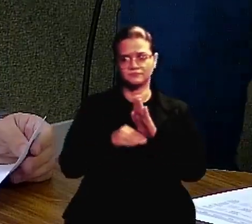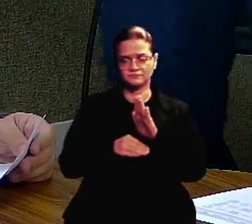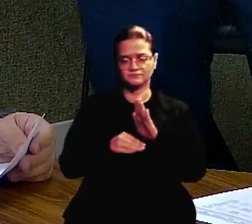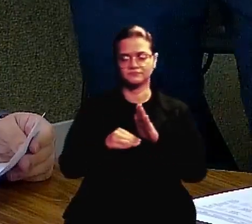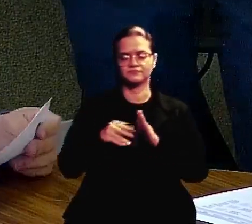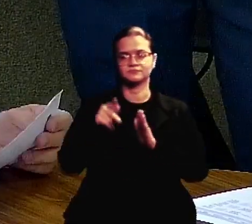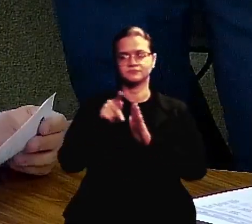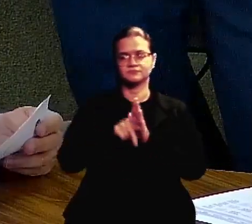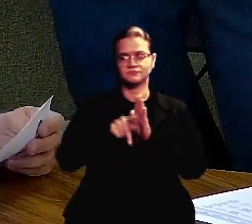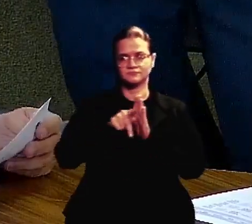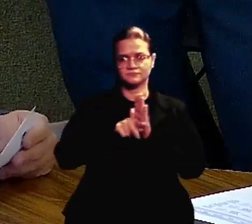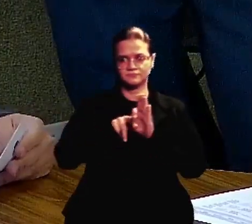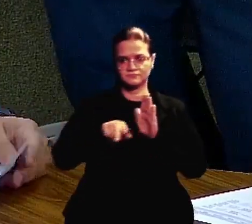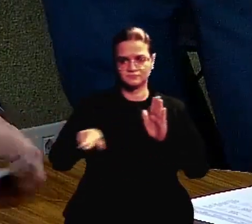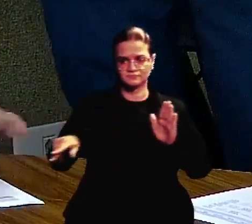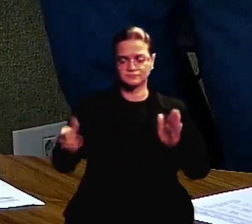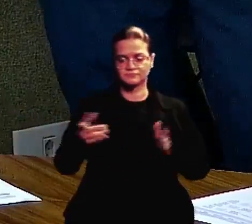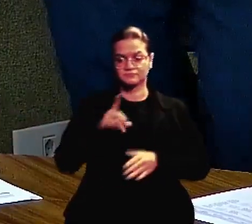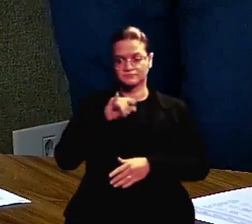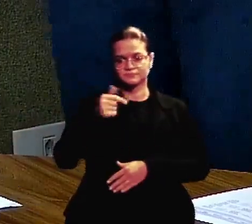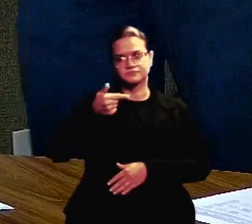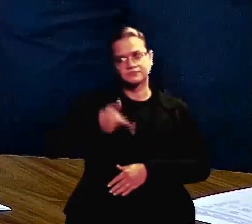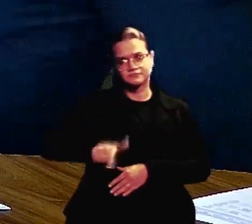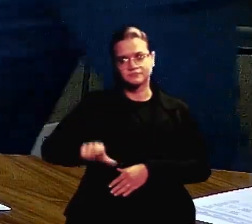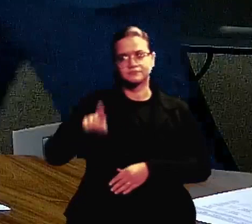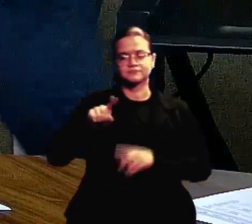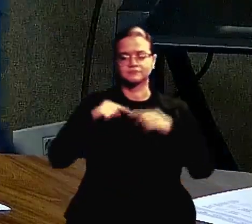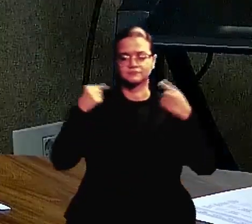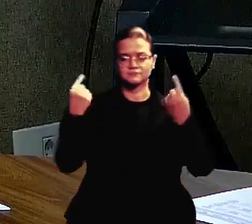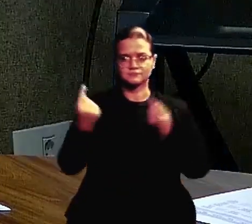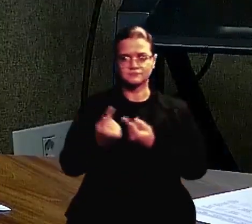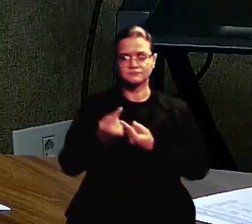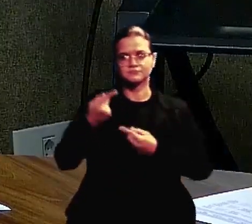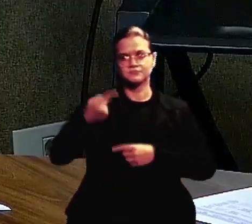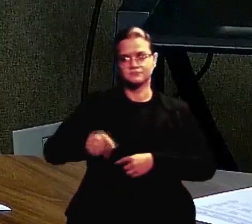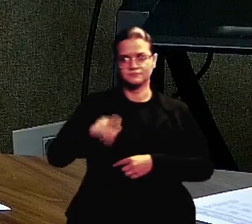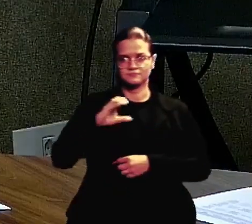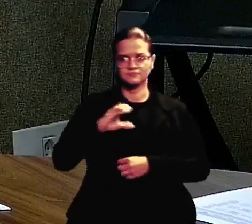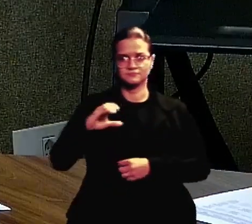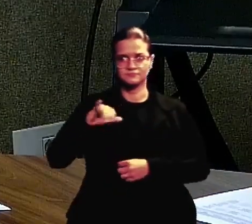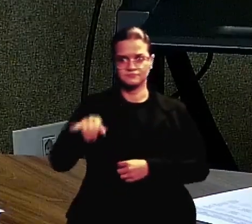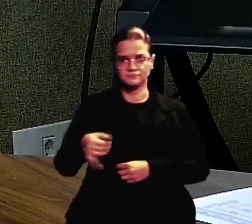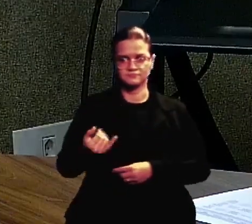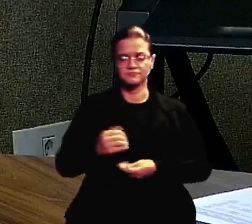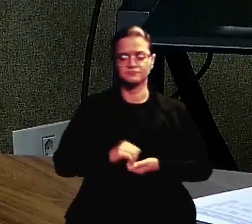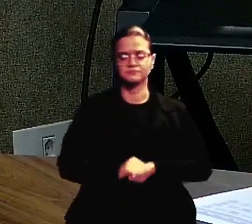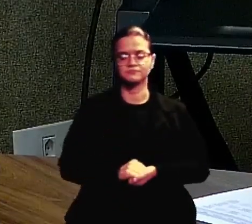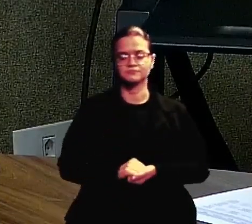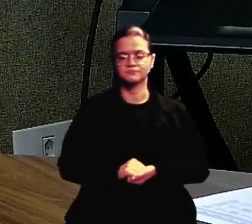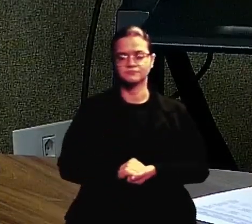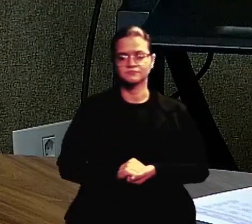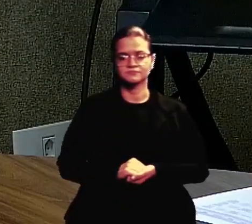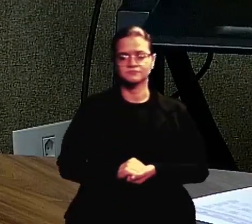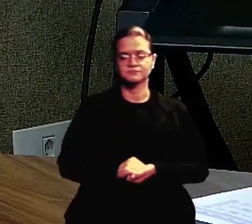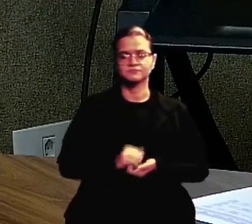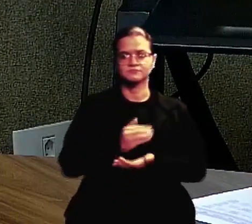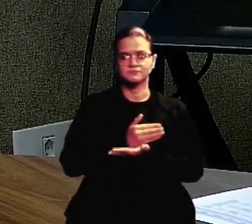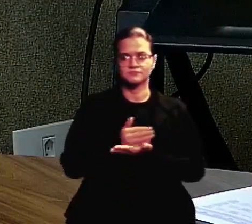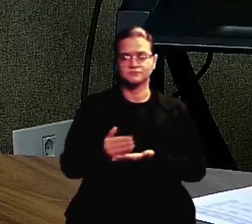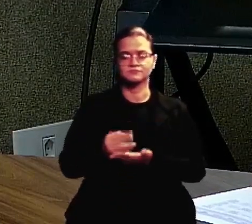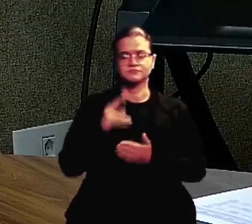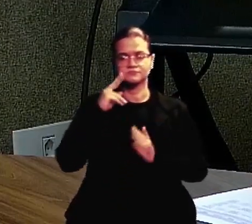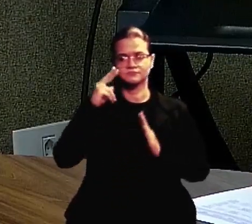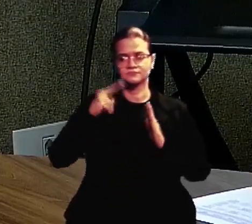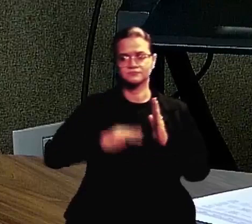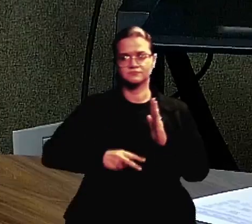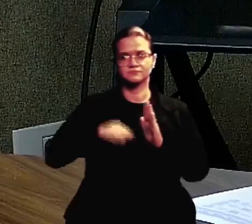as deliberações do dia de mais uma sessão ordinária da Comissão de Constituição e Justiça. Desde já